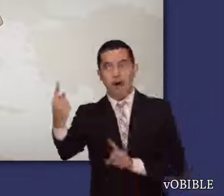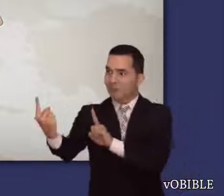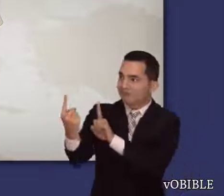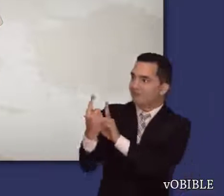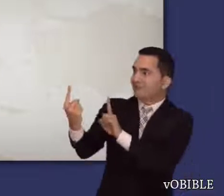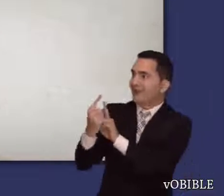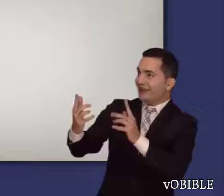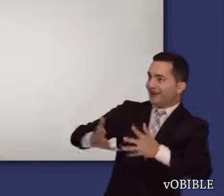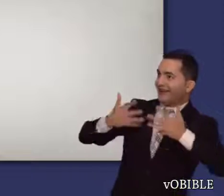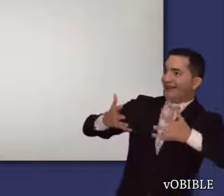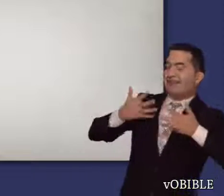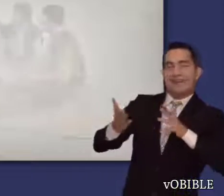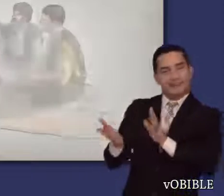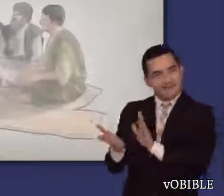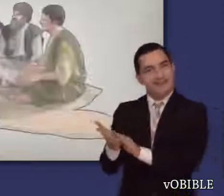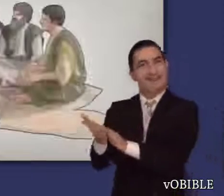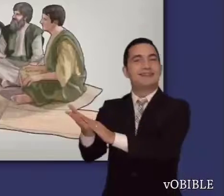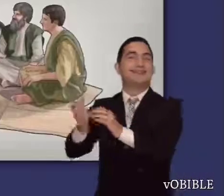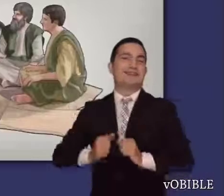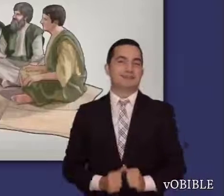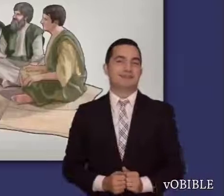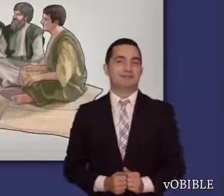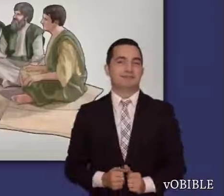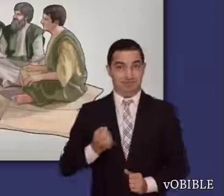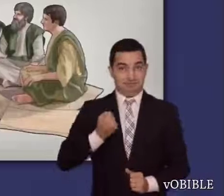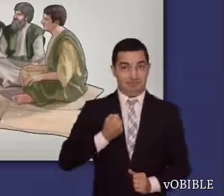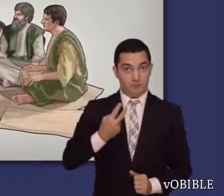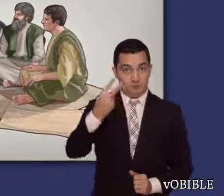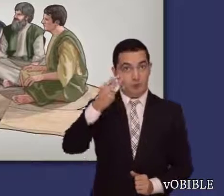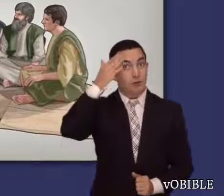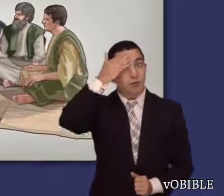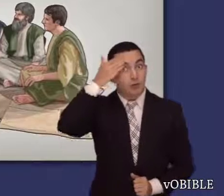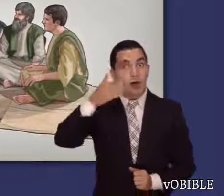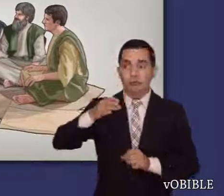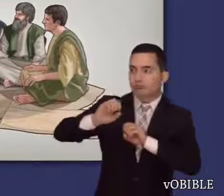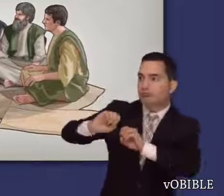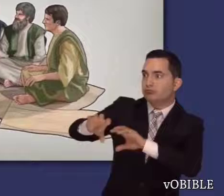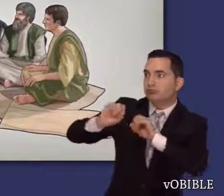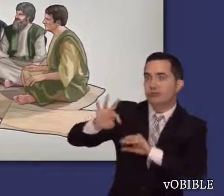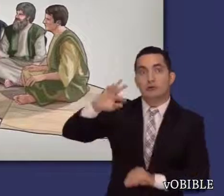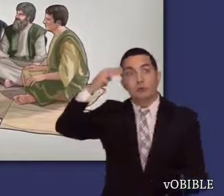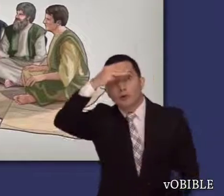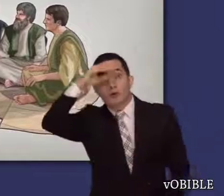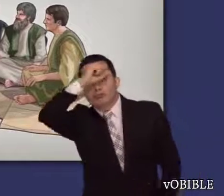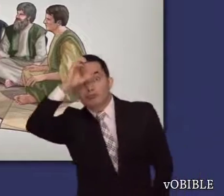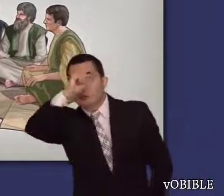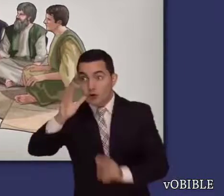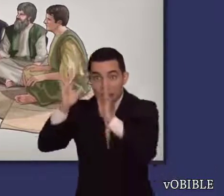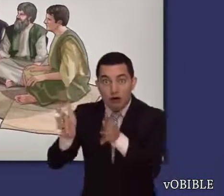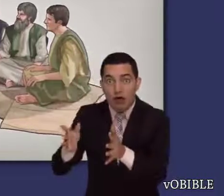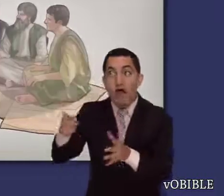ajudá-lo. No capítulo 2, Paulo diz para Timóteo ensinar para outros homens fiéis tudo o que ele